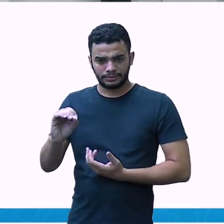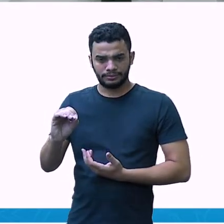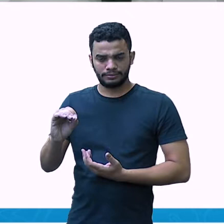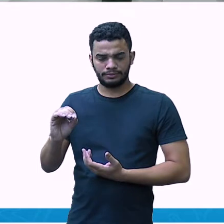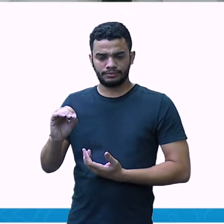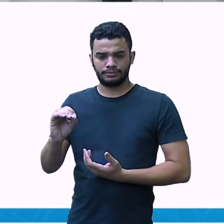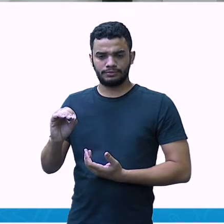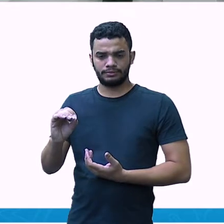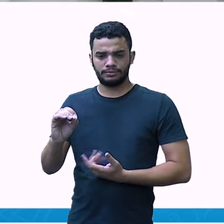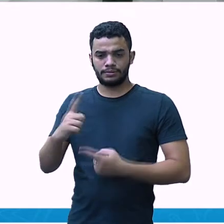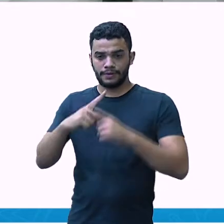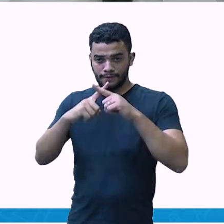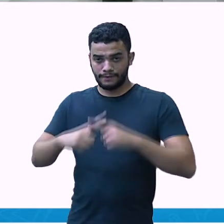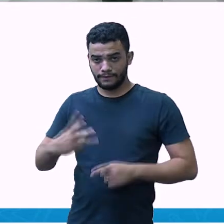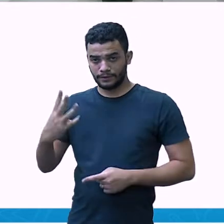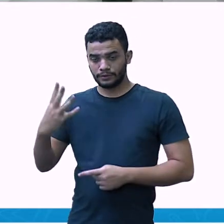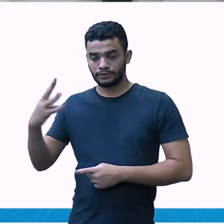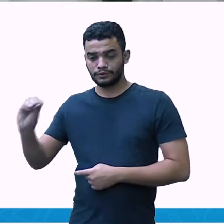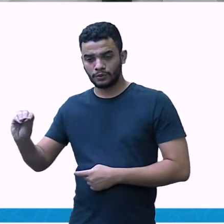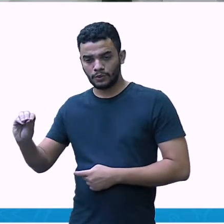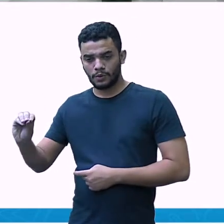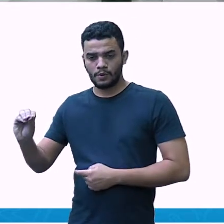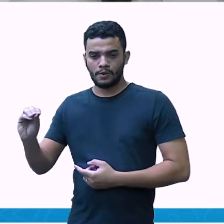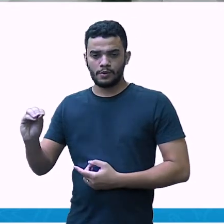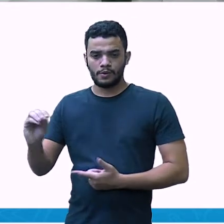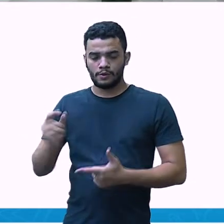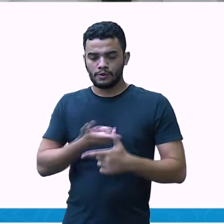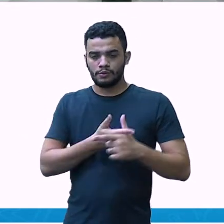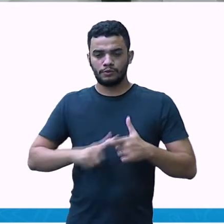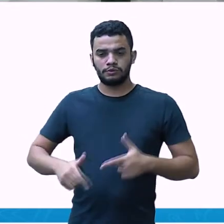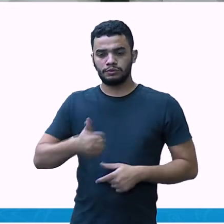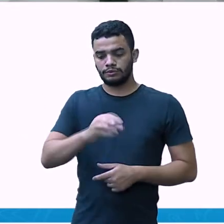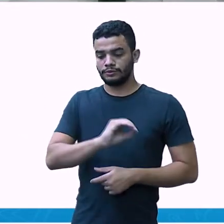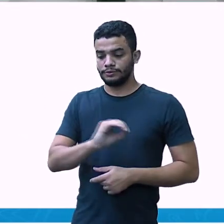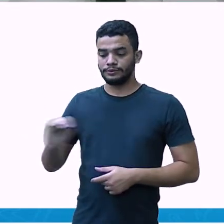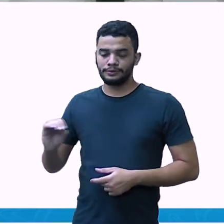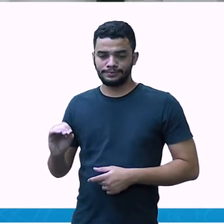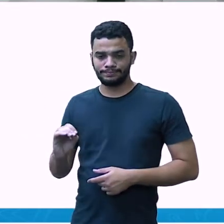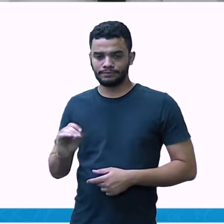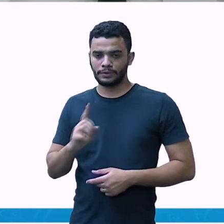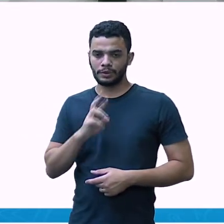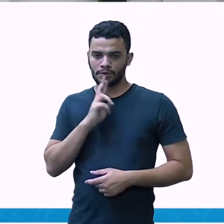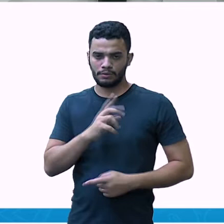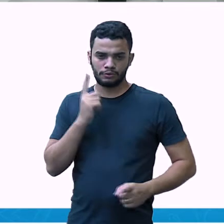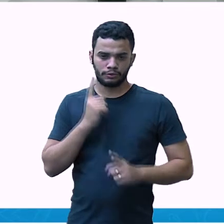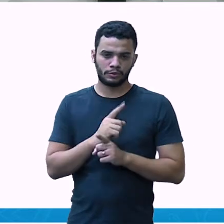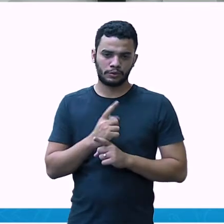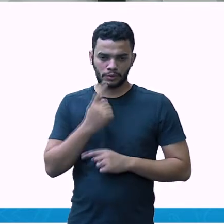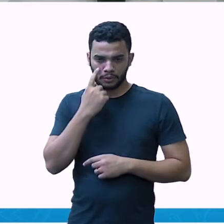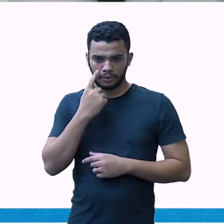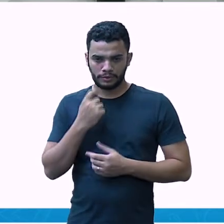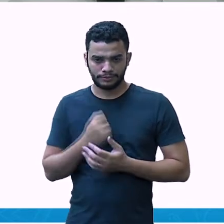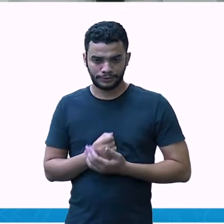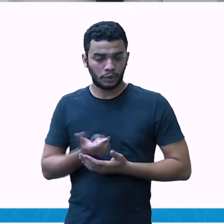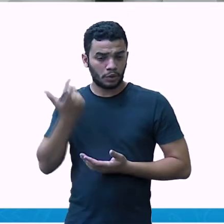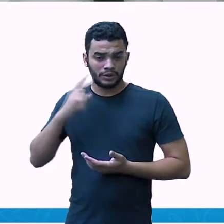360 vezes 40 dividido por 100. Posso simplificar,